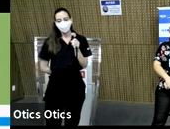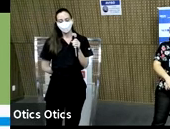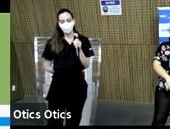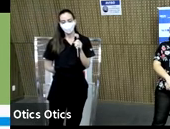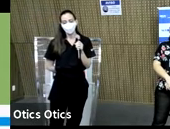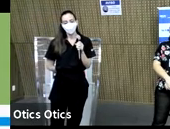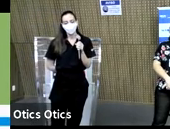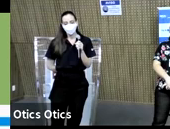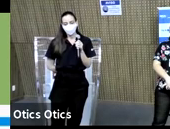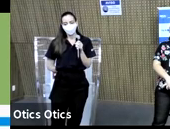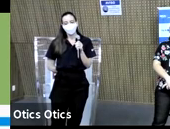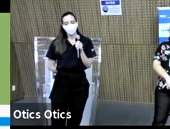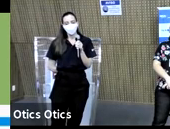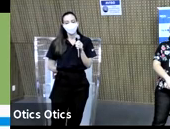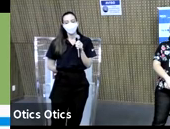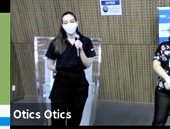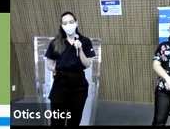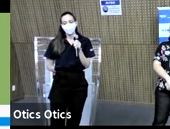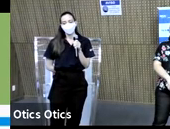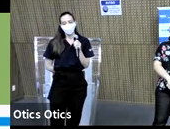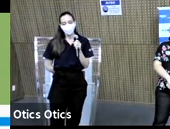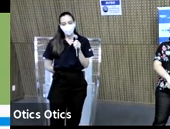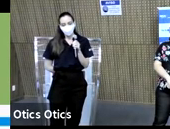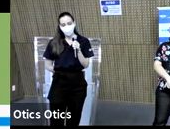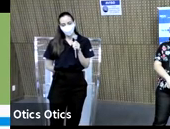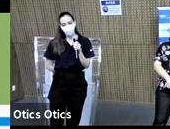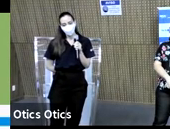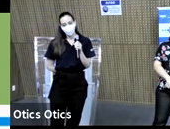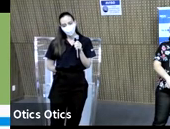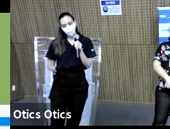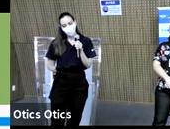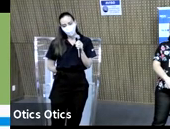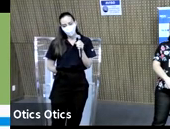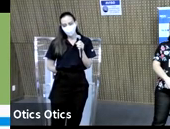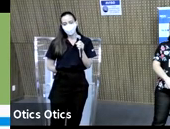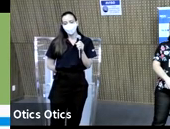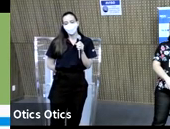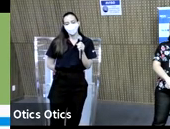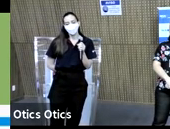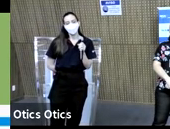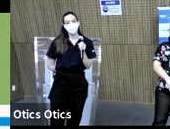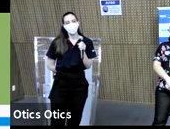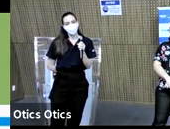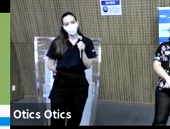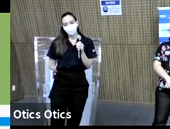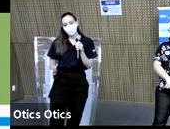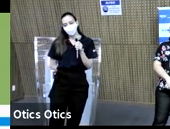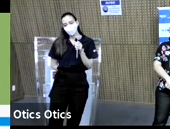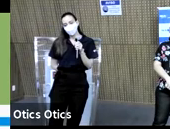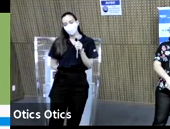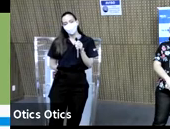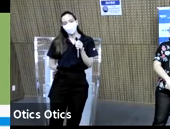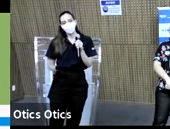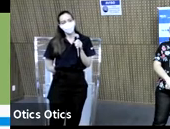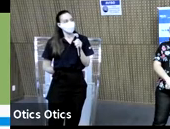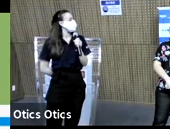né? Então, nessa parte, a gente tem conseguido captar os nossos adolescentes bem. Nós temos já pactuado o